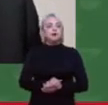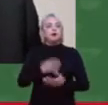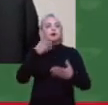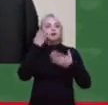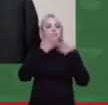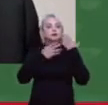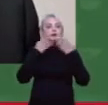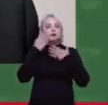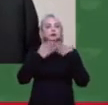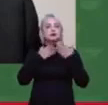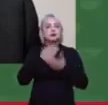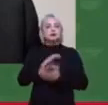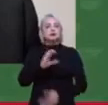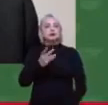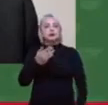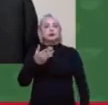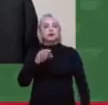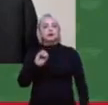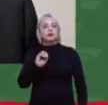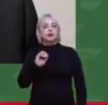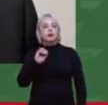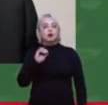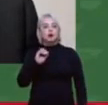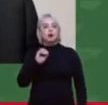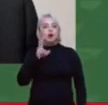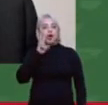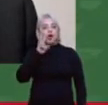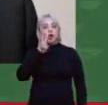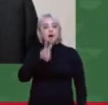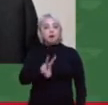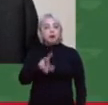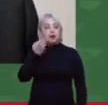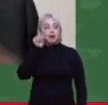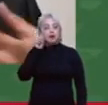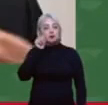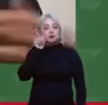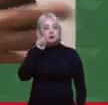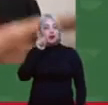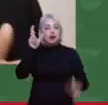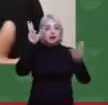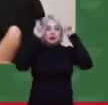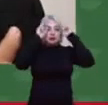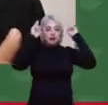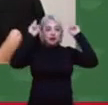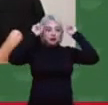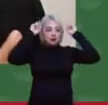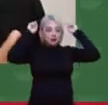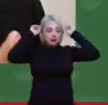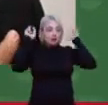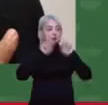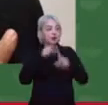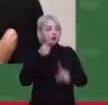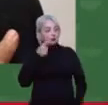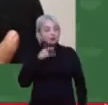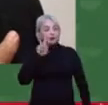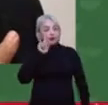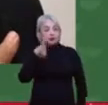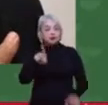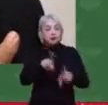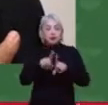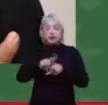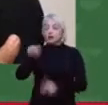muito bonita do Chico Buarque, né? Mirem-se nas mulheres de Atenas, mas nós devemos mirar também agora